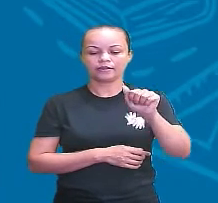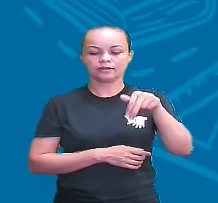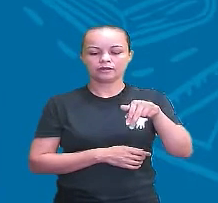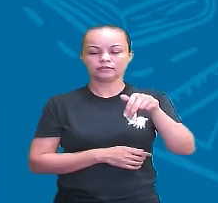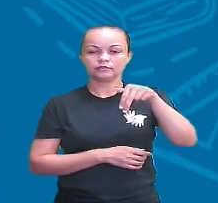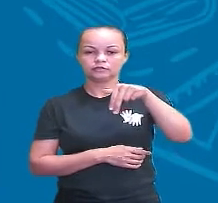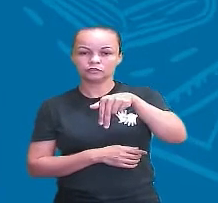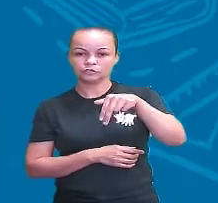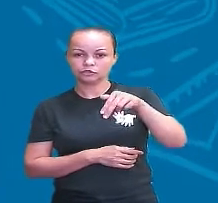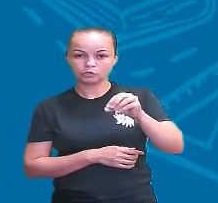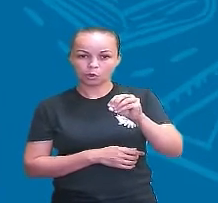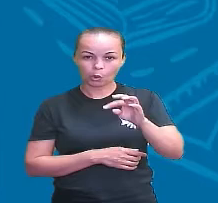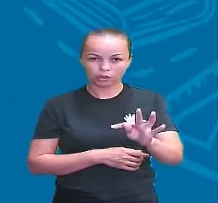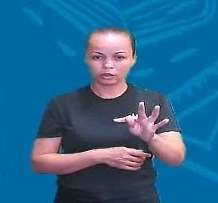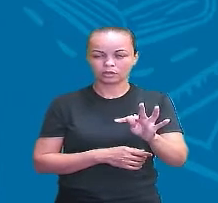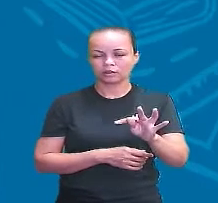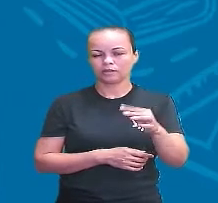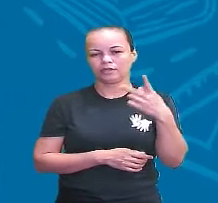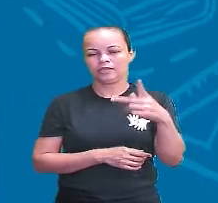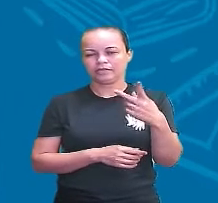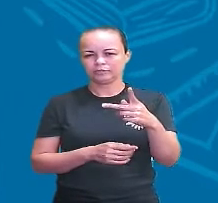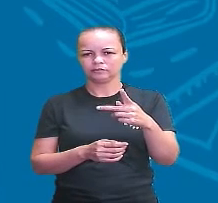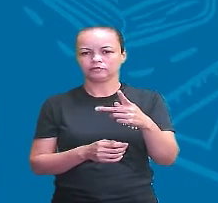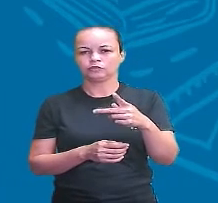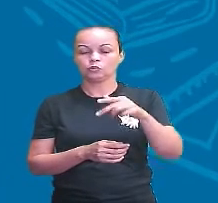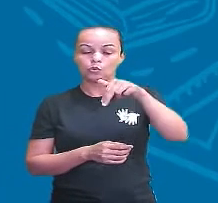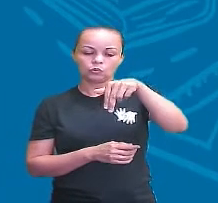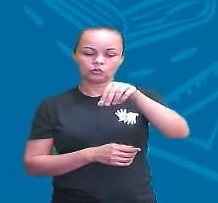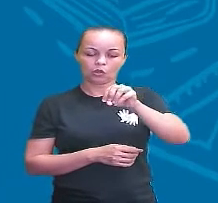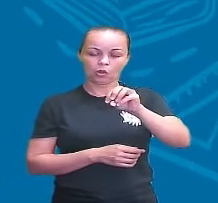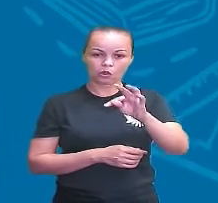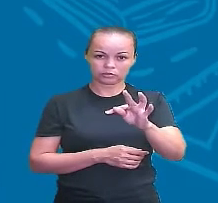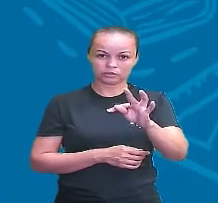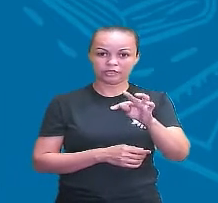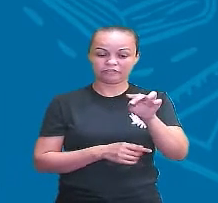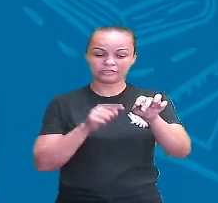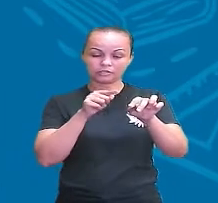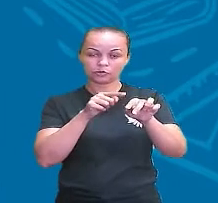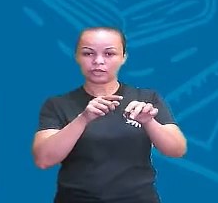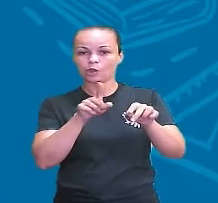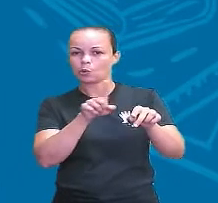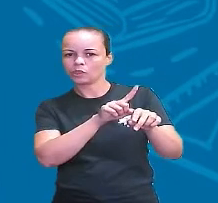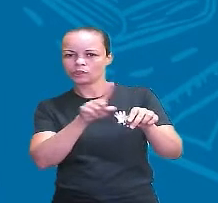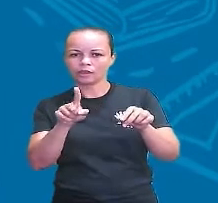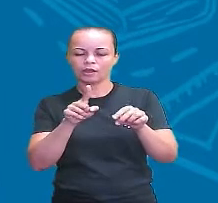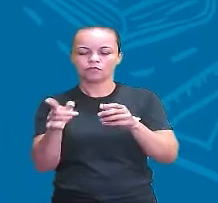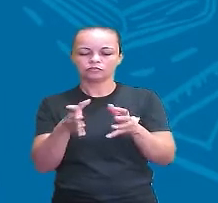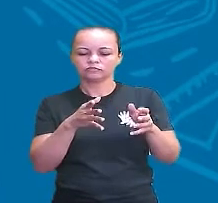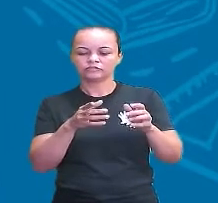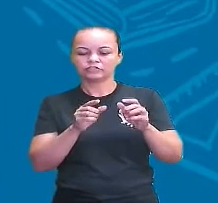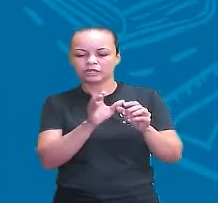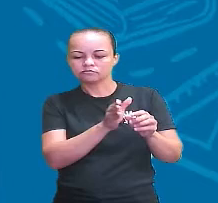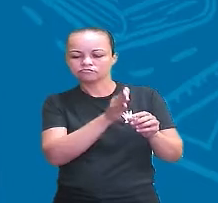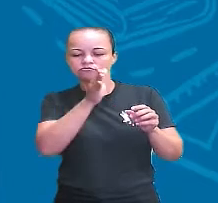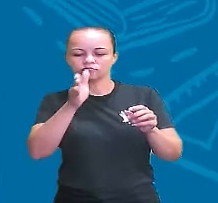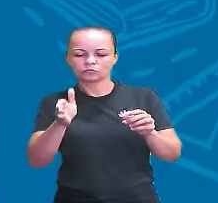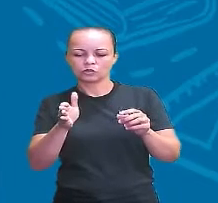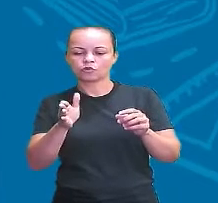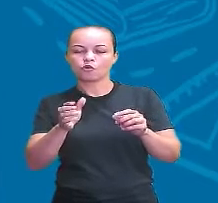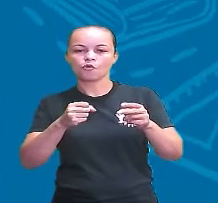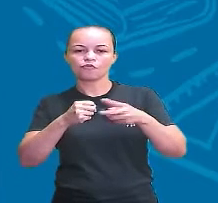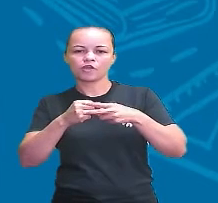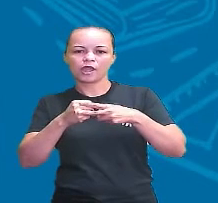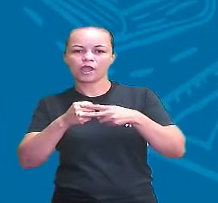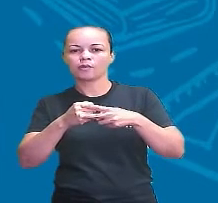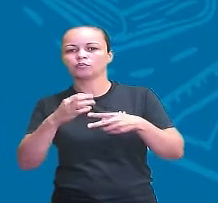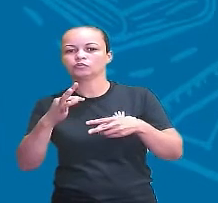Então, fácil. O teu not, que vai dar a estrutura de negação à tua frase, ela vai ficar sempre após o verbo to be. Am, is ou